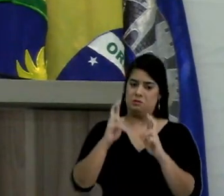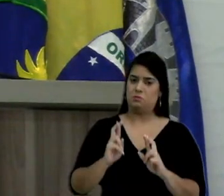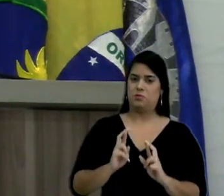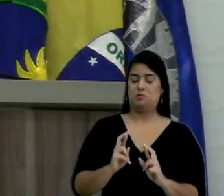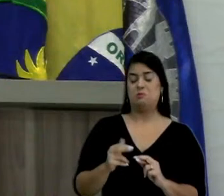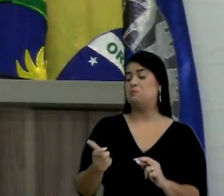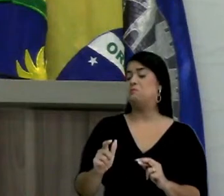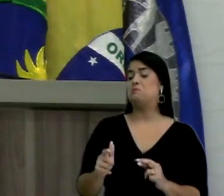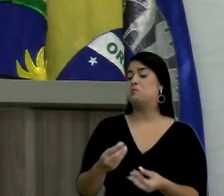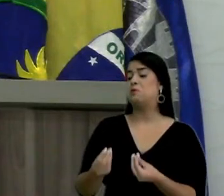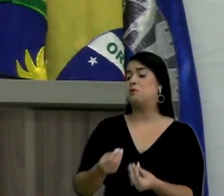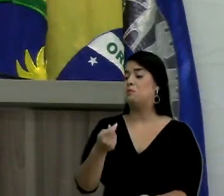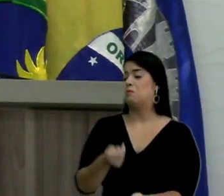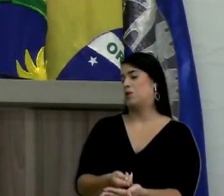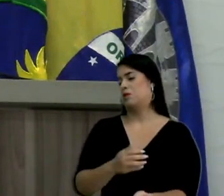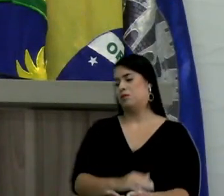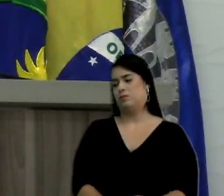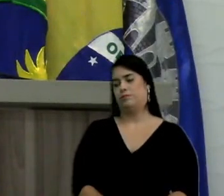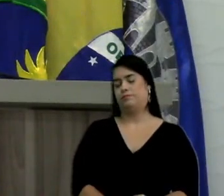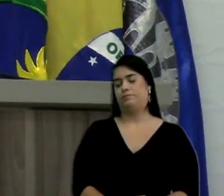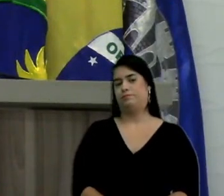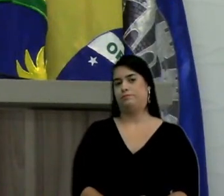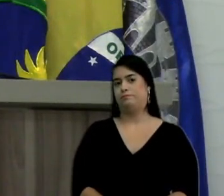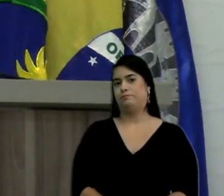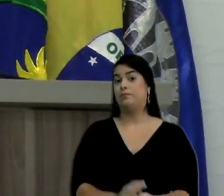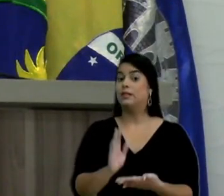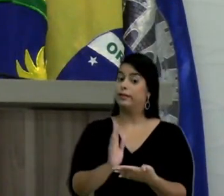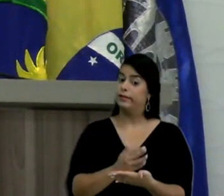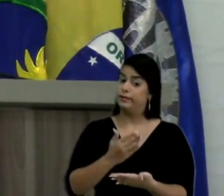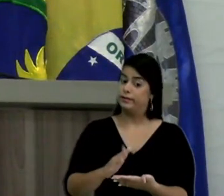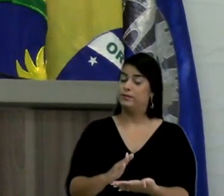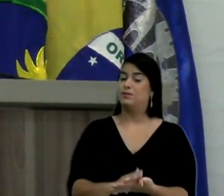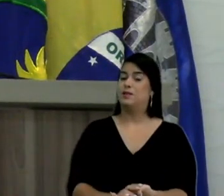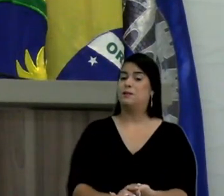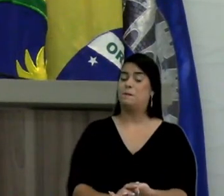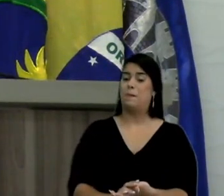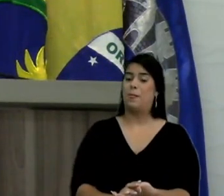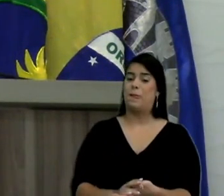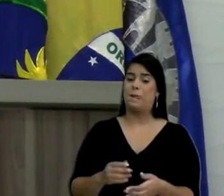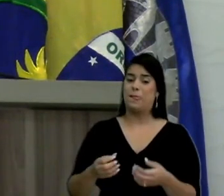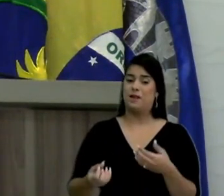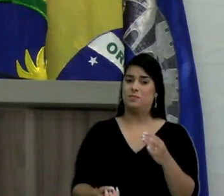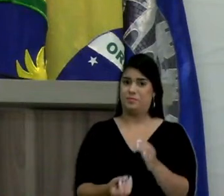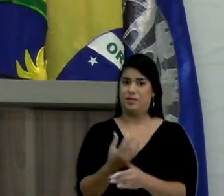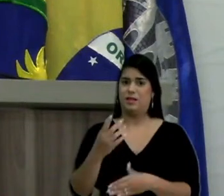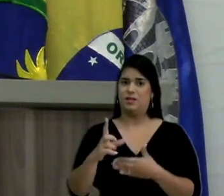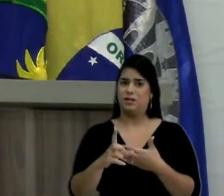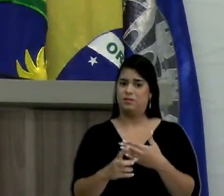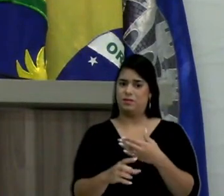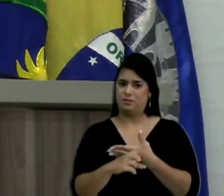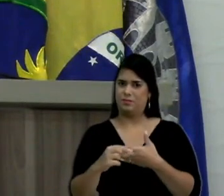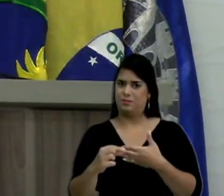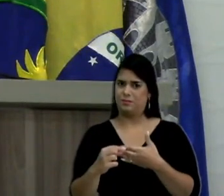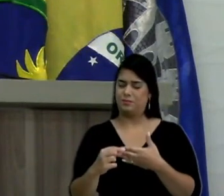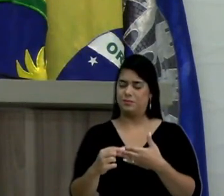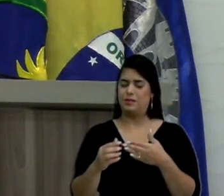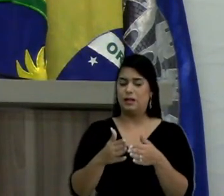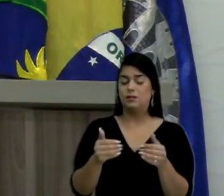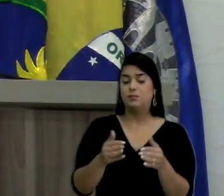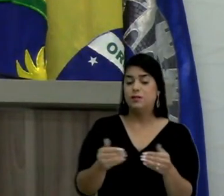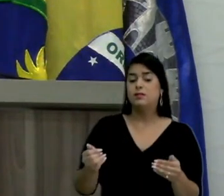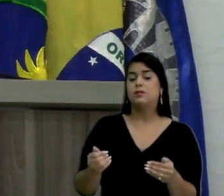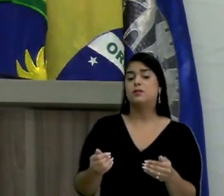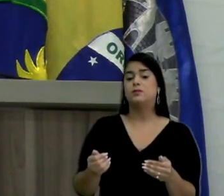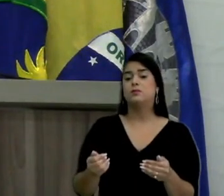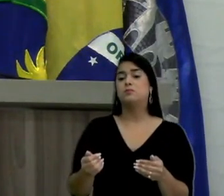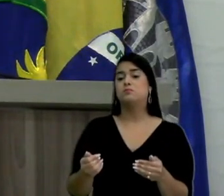como pagar e as muitas vezes a gente colocava requerimento que vários vereadores aqui Colocou